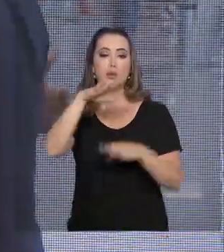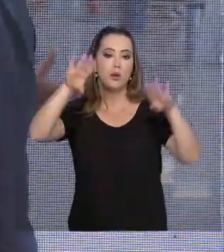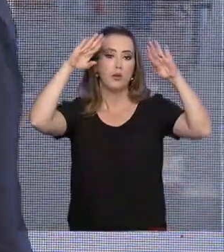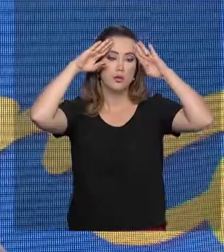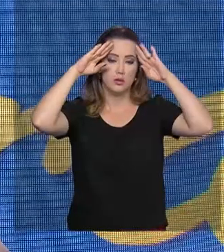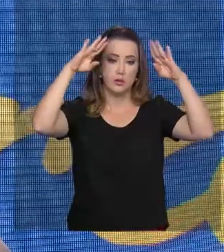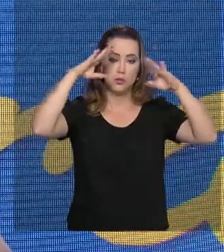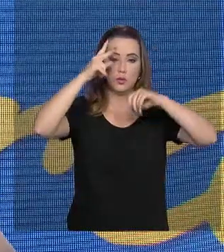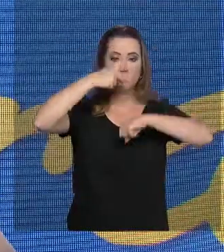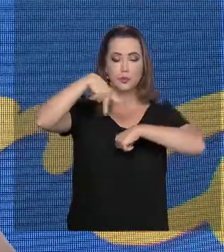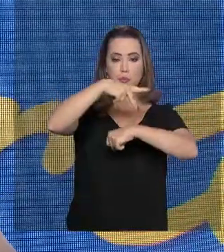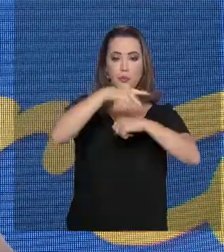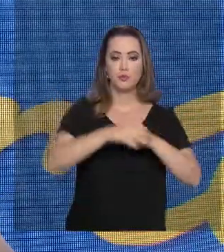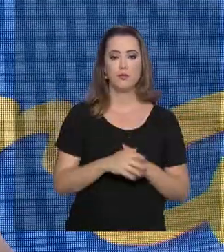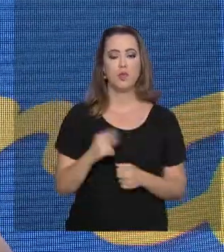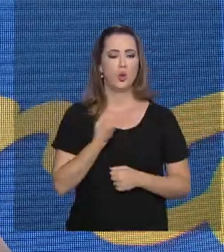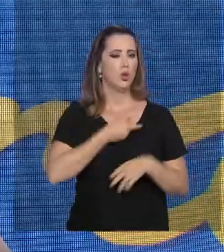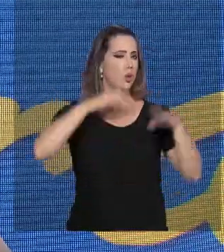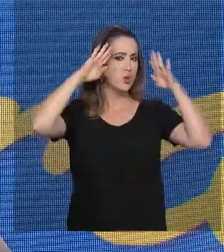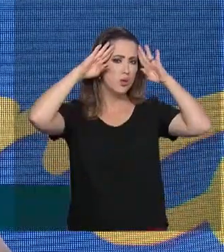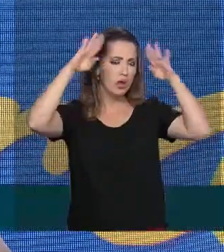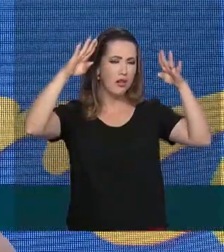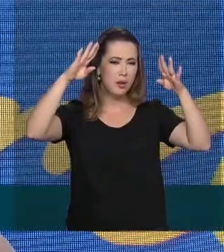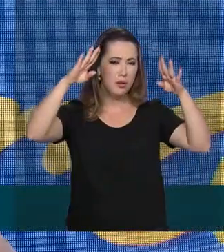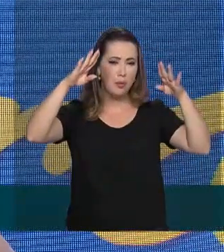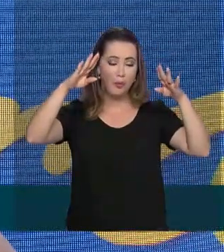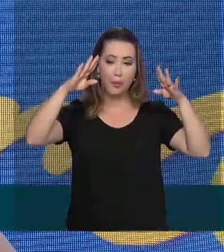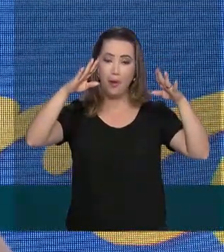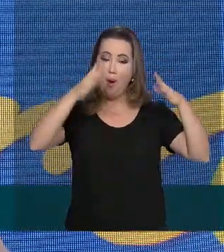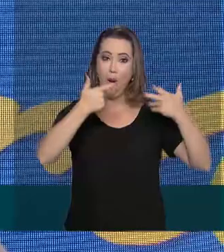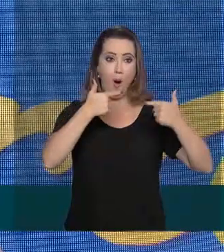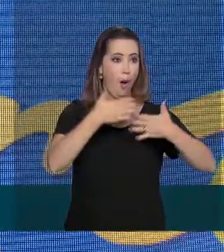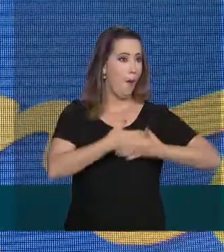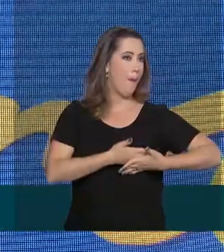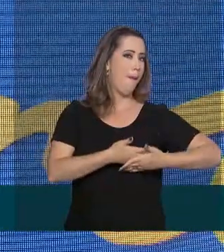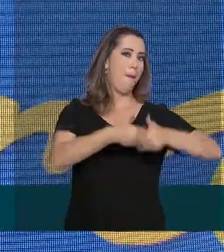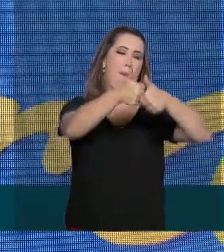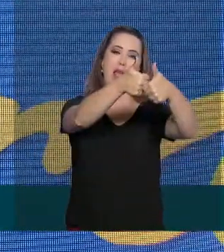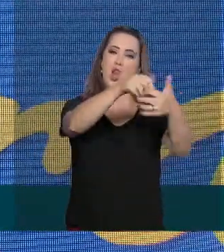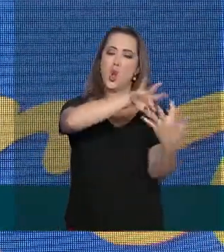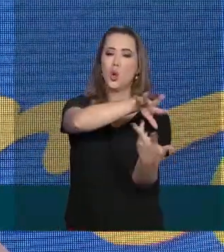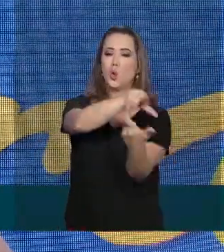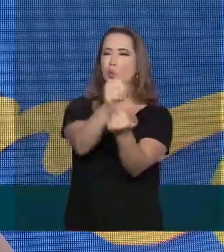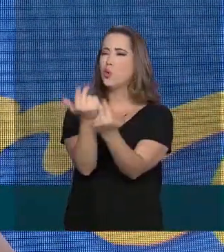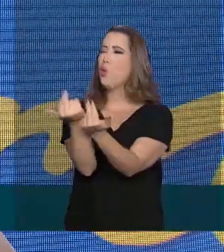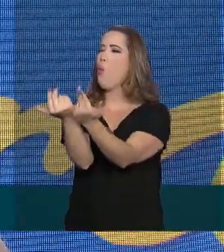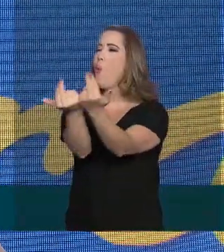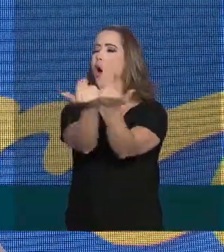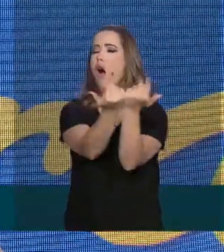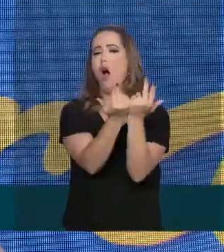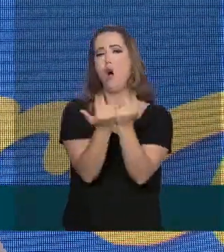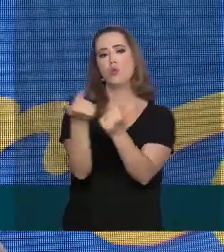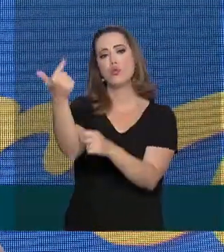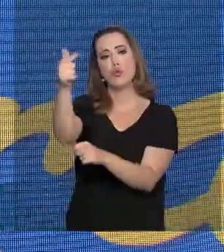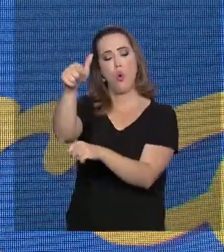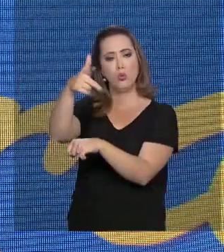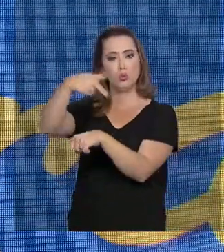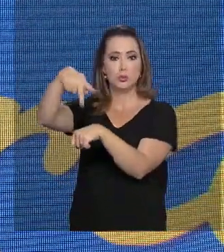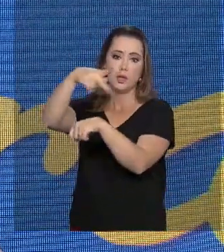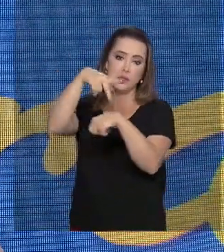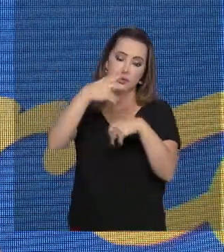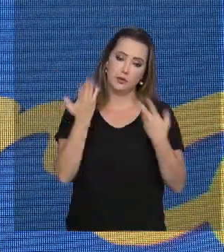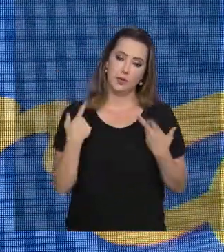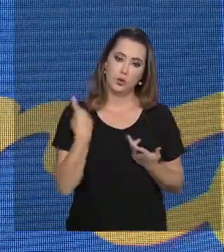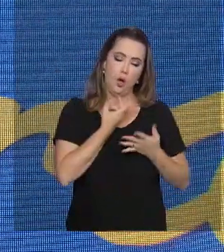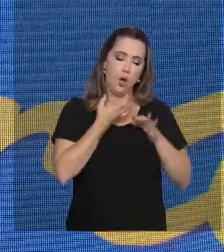do país nossos aeroportos não ficam devendo em nada os melhores aeroportos do mundo da ásia da europa dos estados unidos é